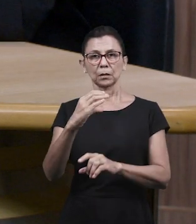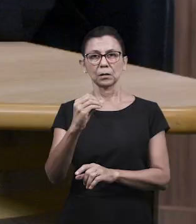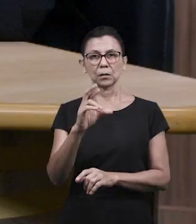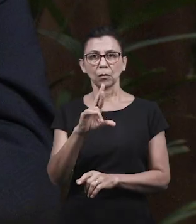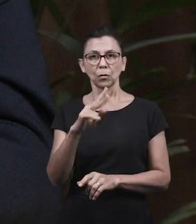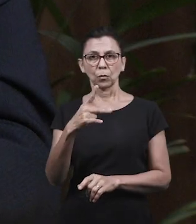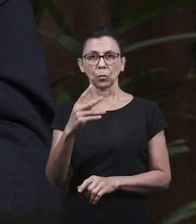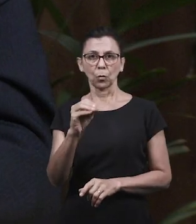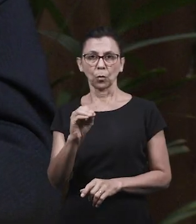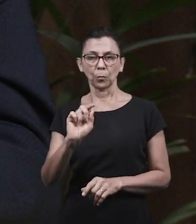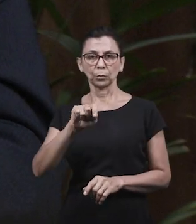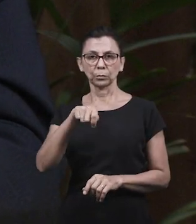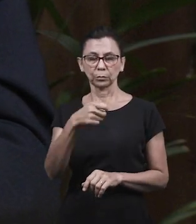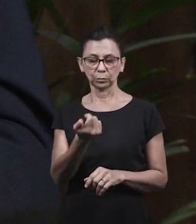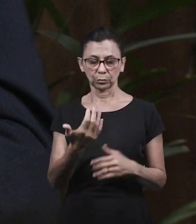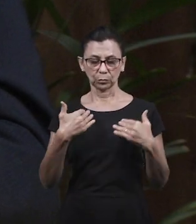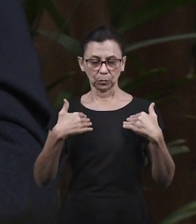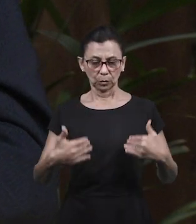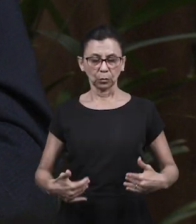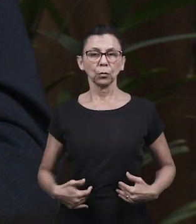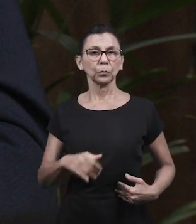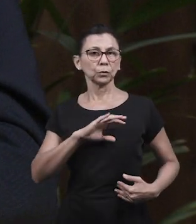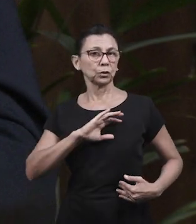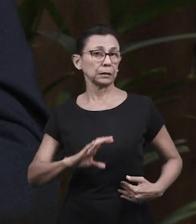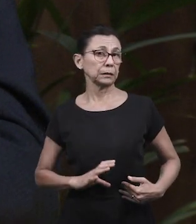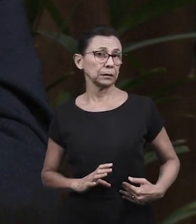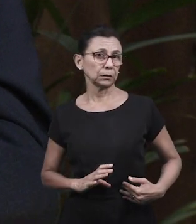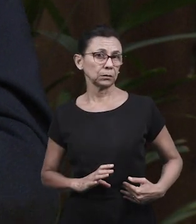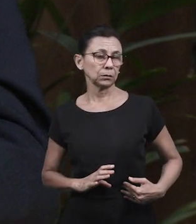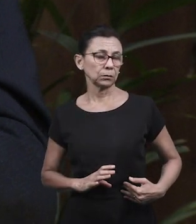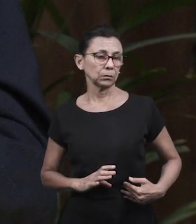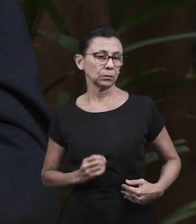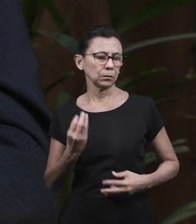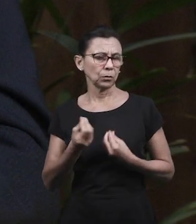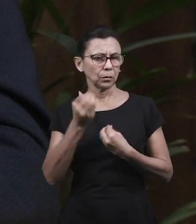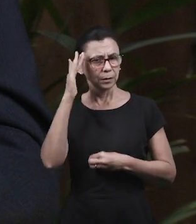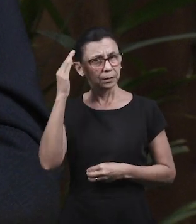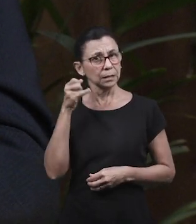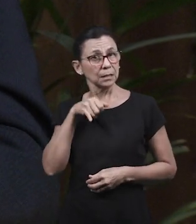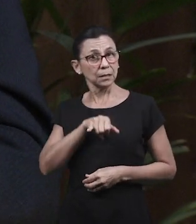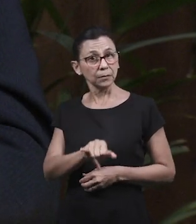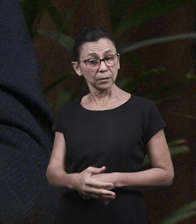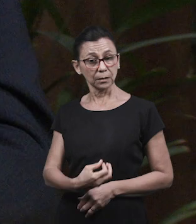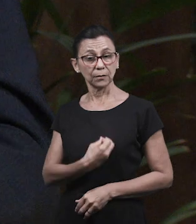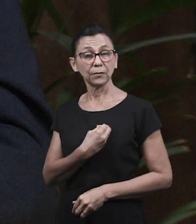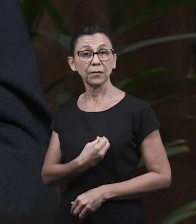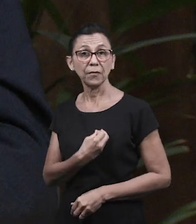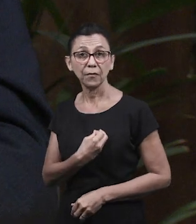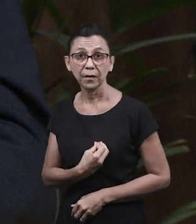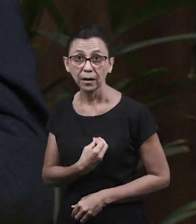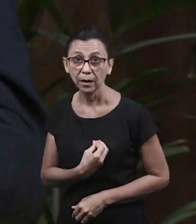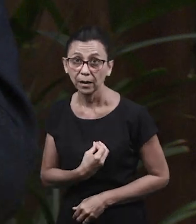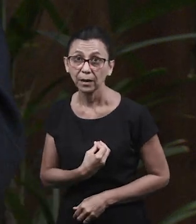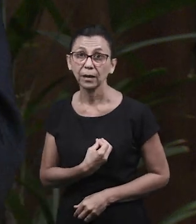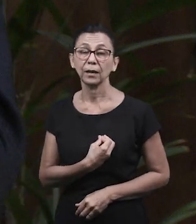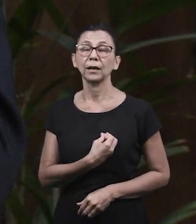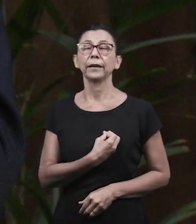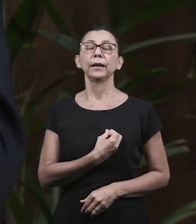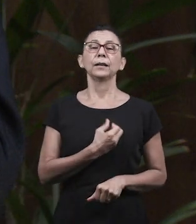só vai entender a doutrina de corpo se você viver a doutrina de corpo. Não existe